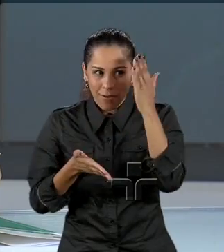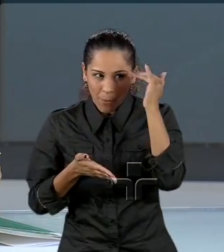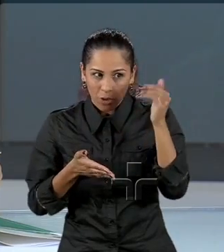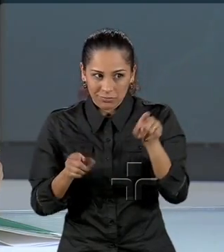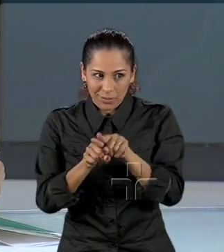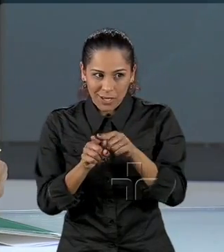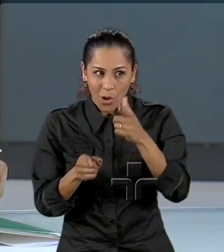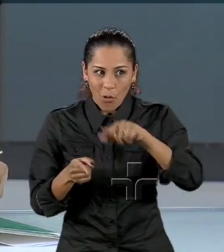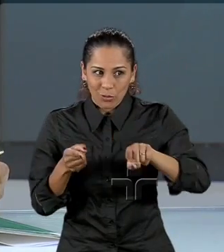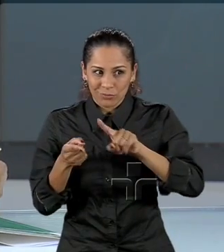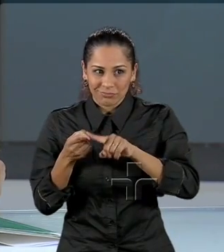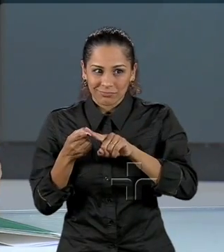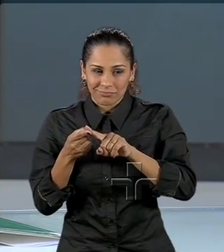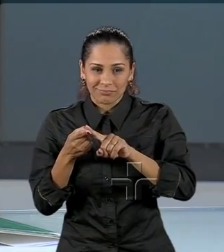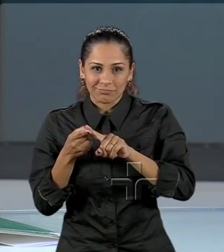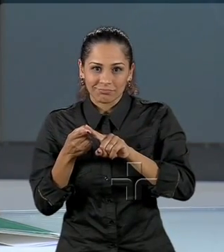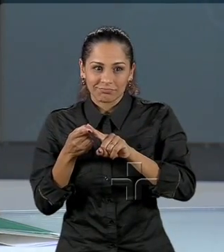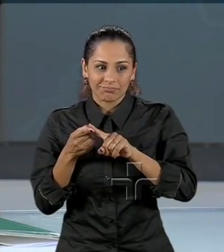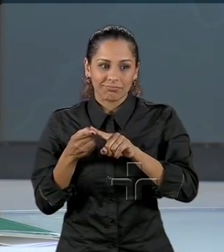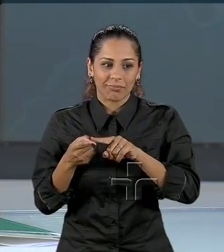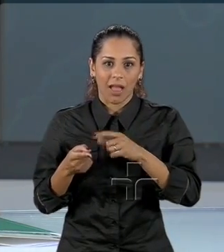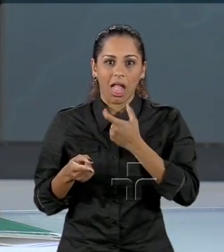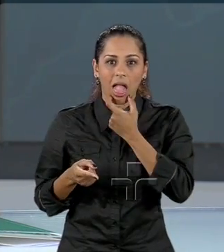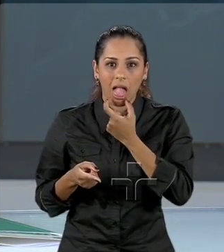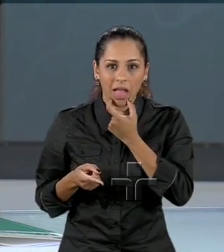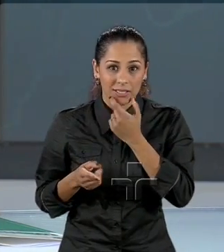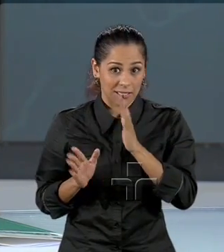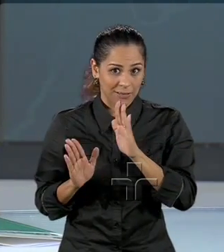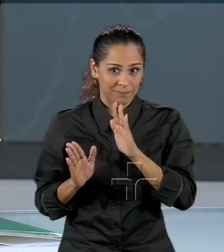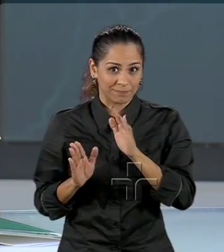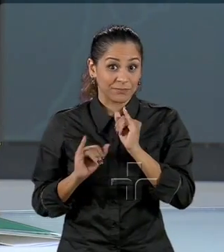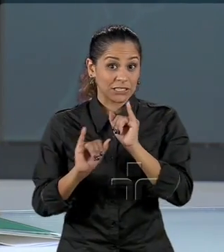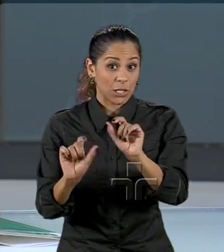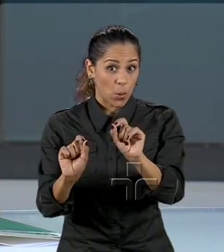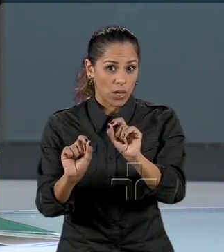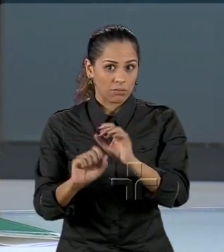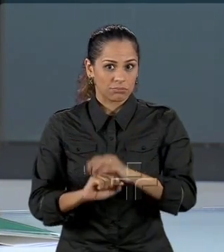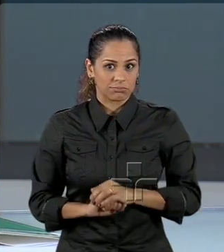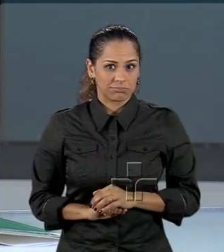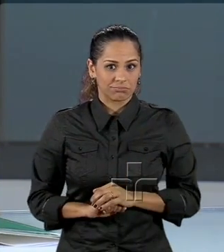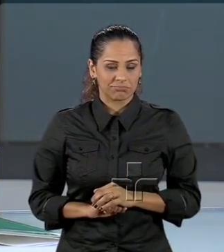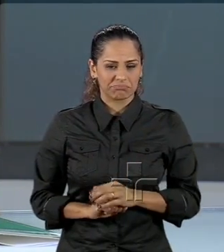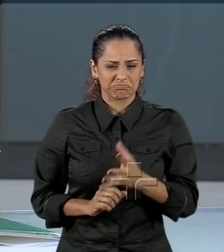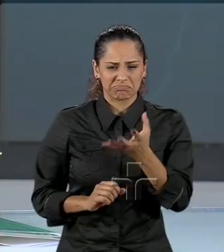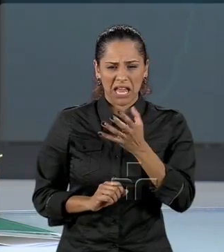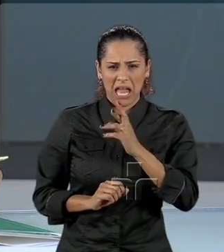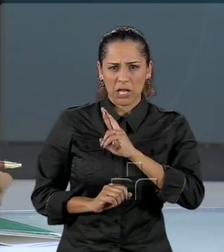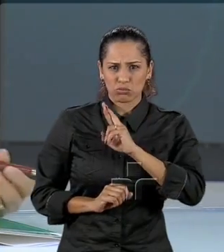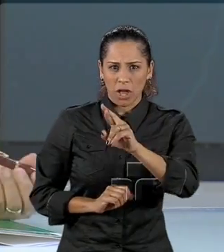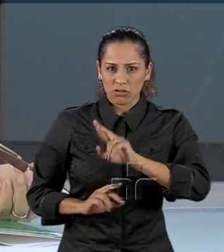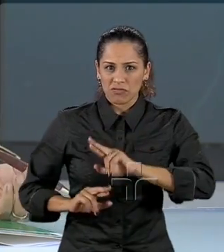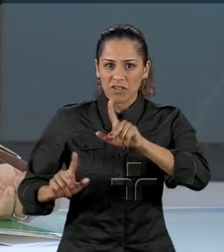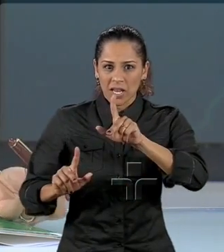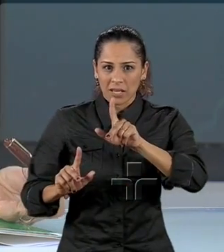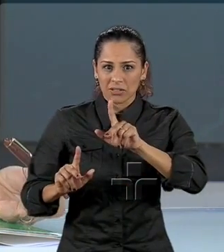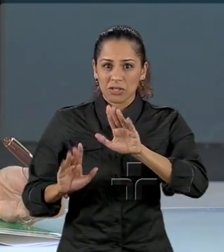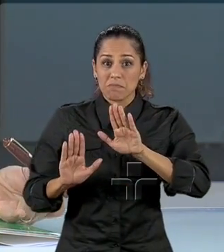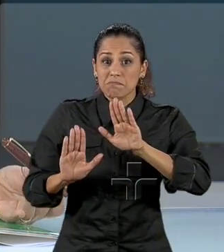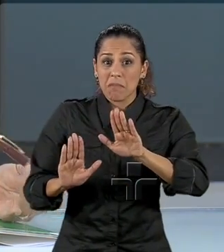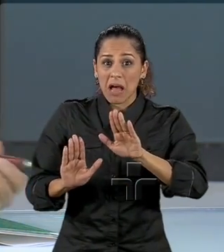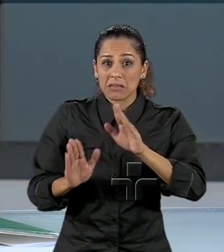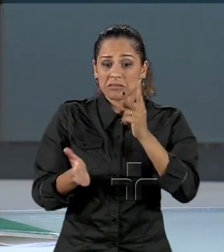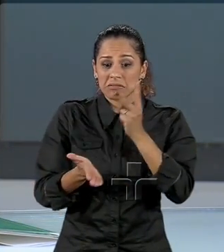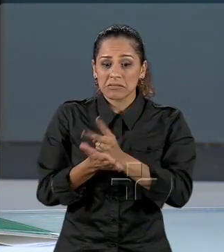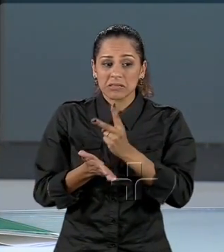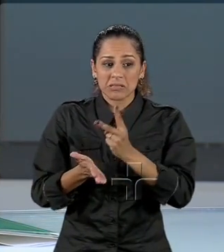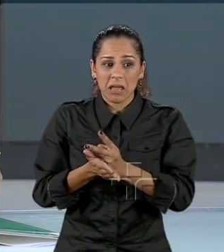de Einstein. Ele dizia: loucura é querer resultados diferentes fazendo-se as